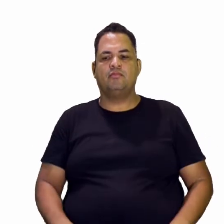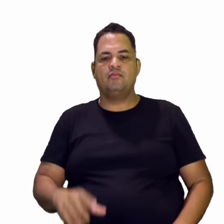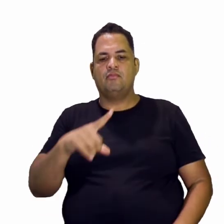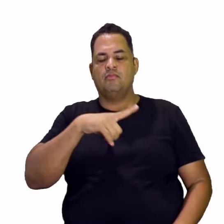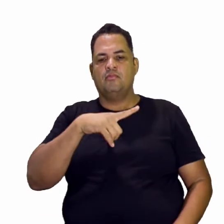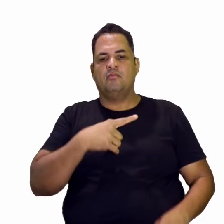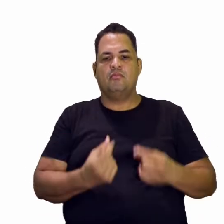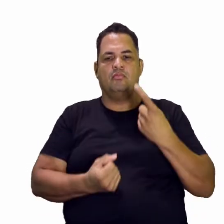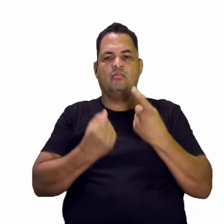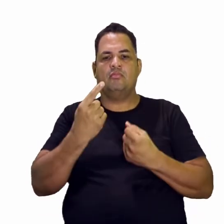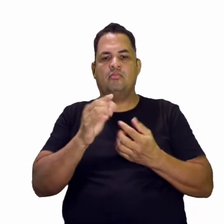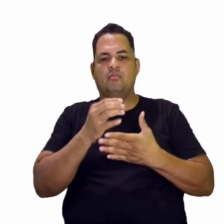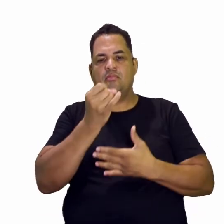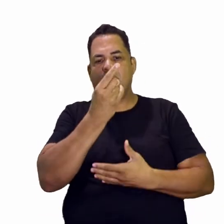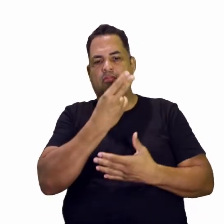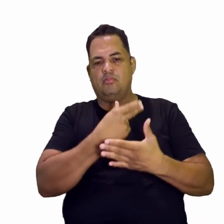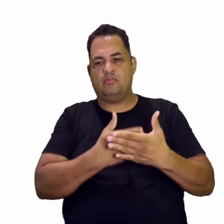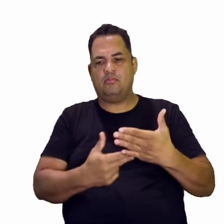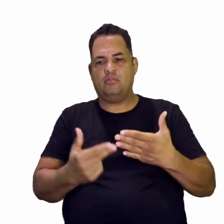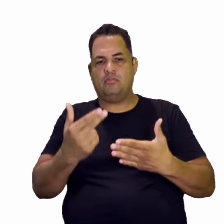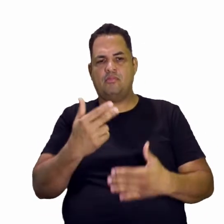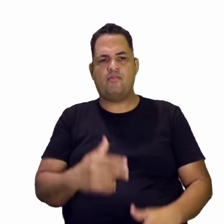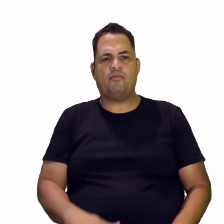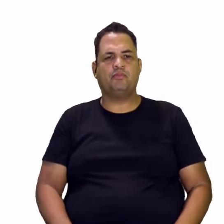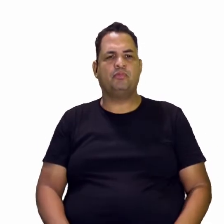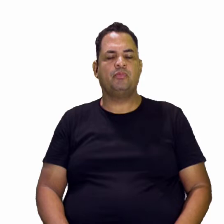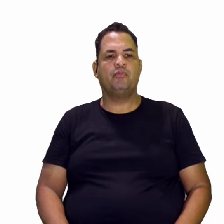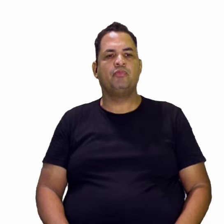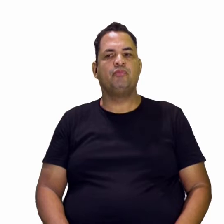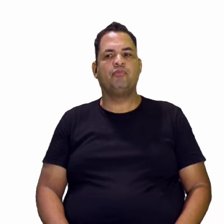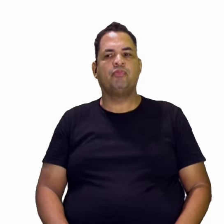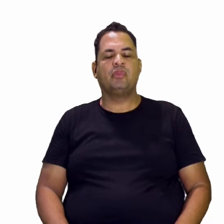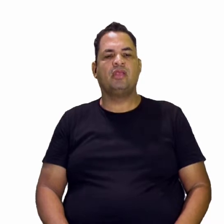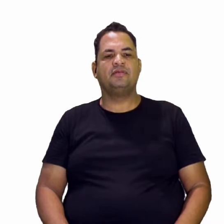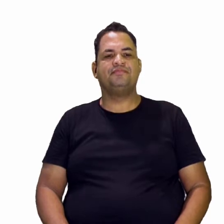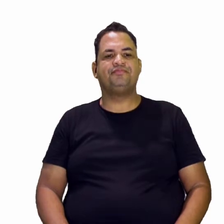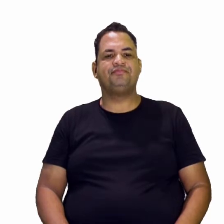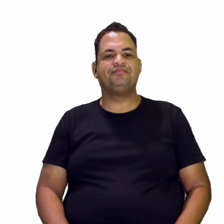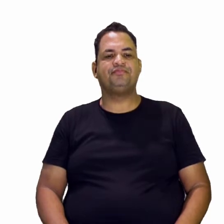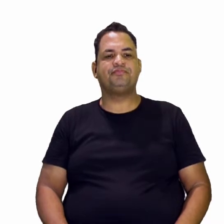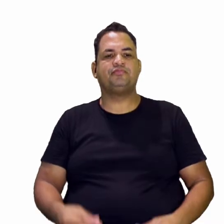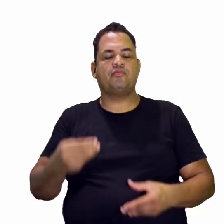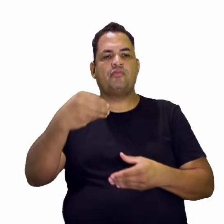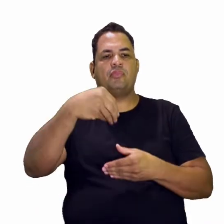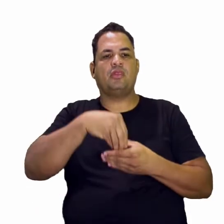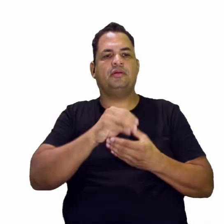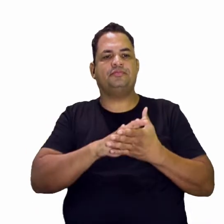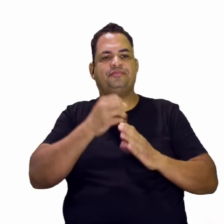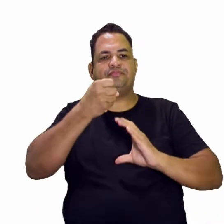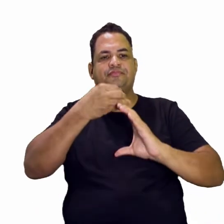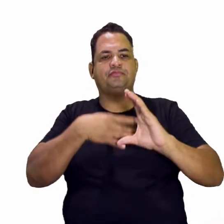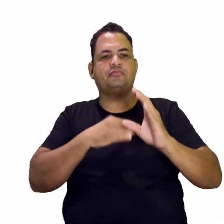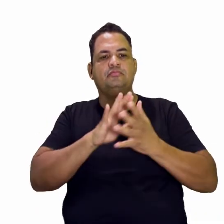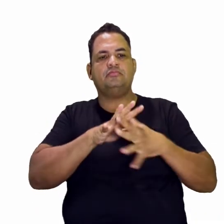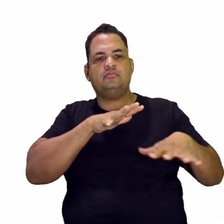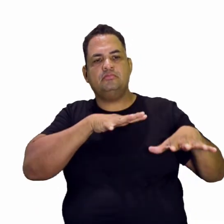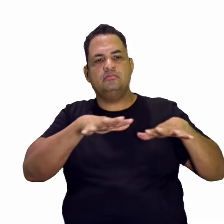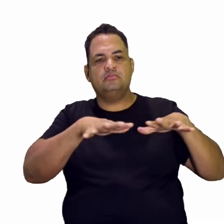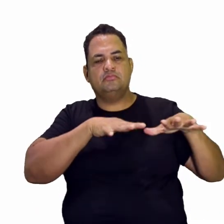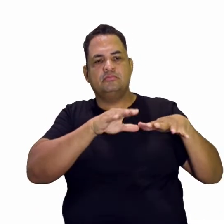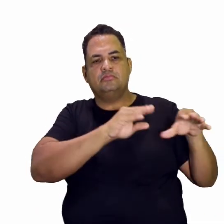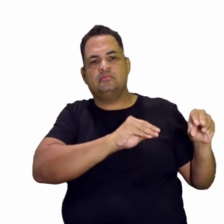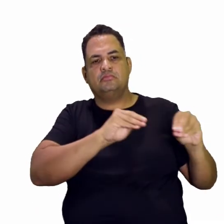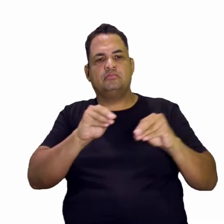tem algumas ilustrações de alguns deles. Vamos seguindo. Então, dentro dessas funções, nós temos a